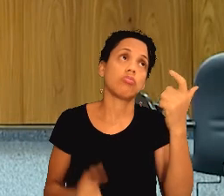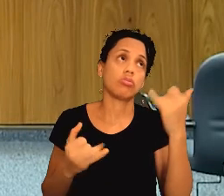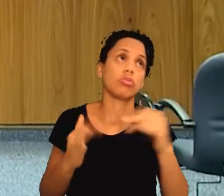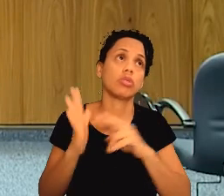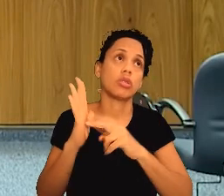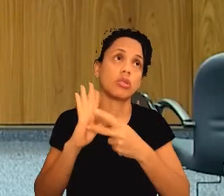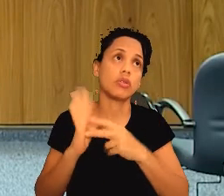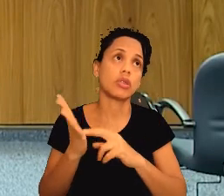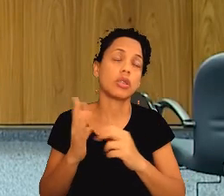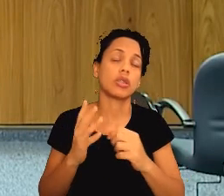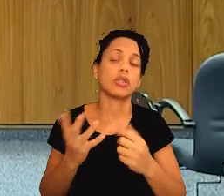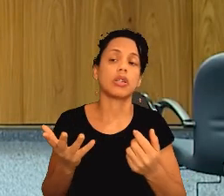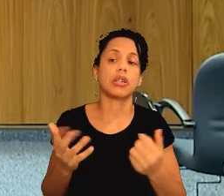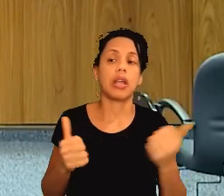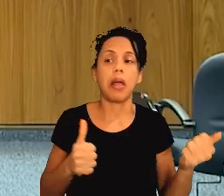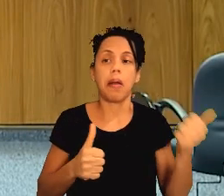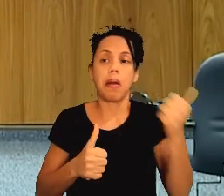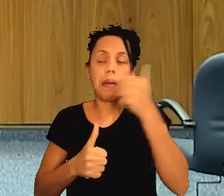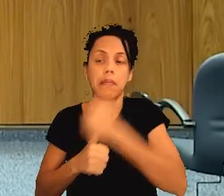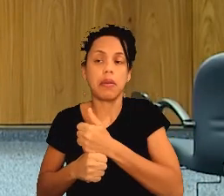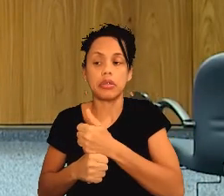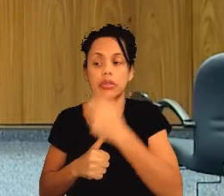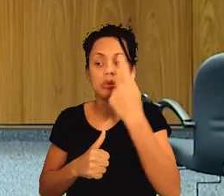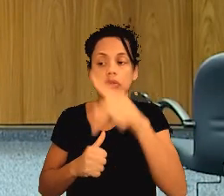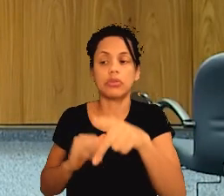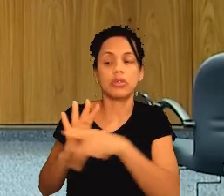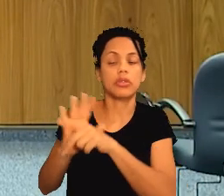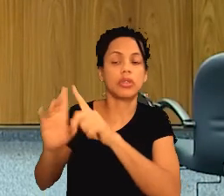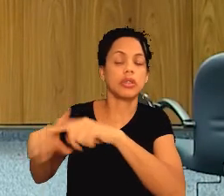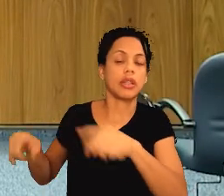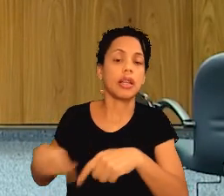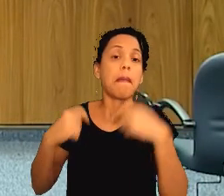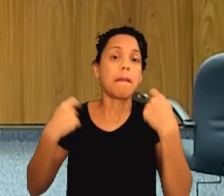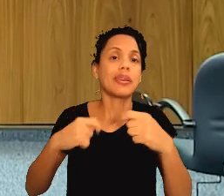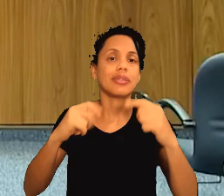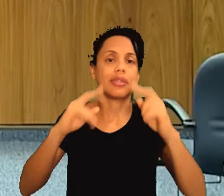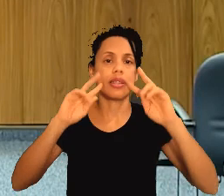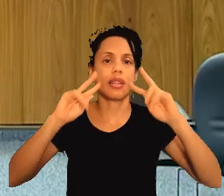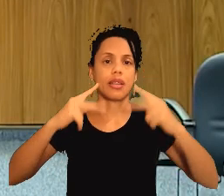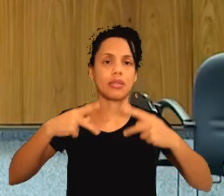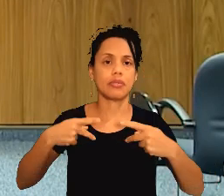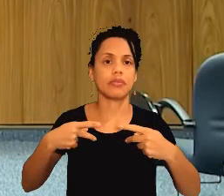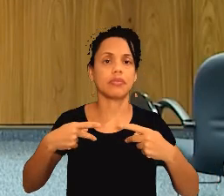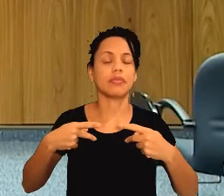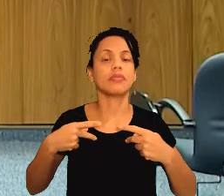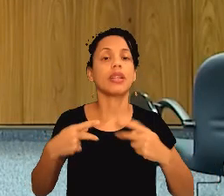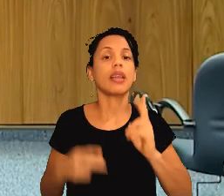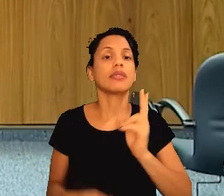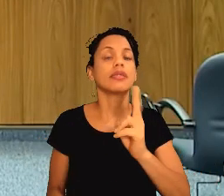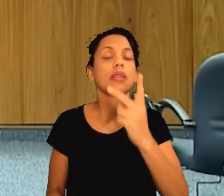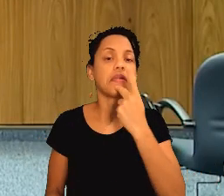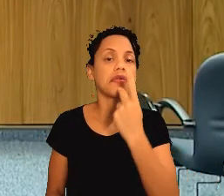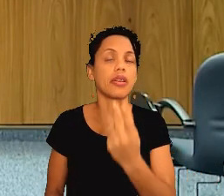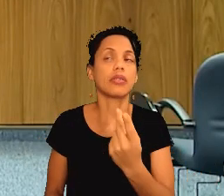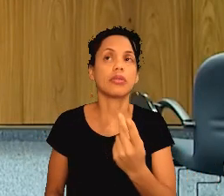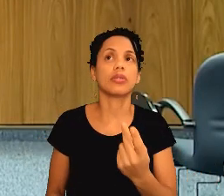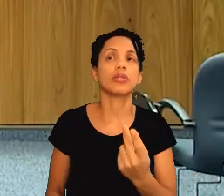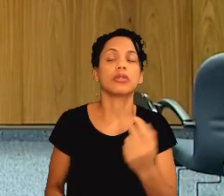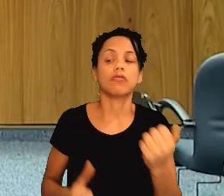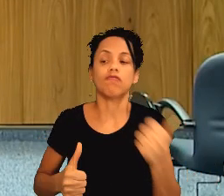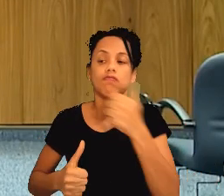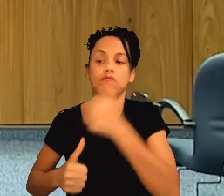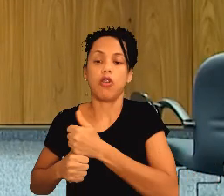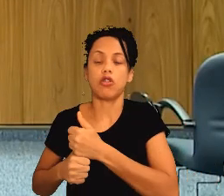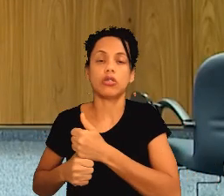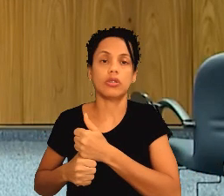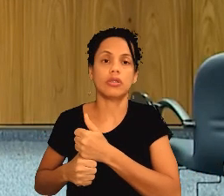termos, que a posse indígena das suas terras tem que ser reconhecida. E sempre se falou em posse